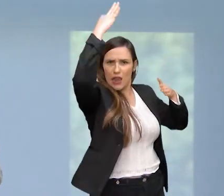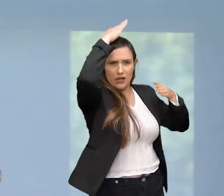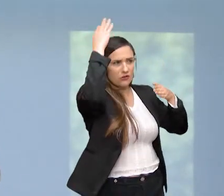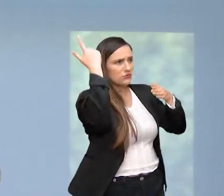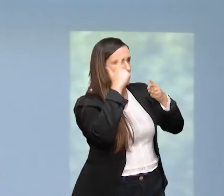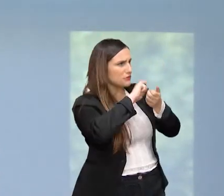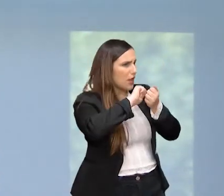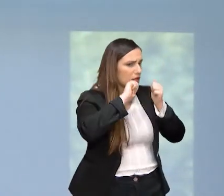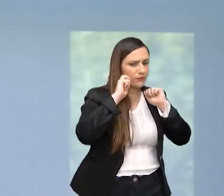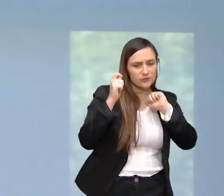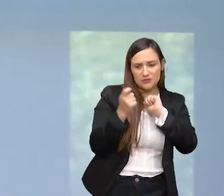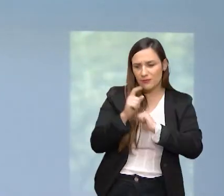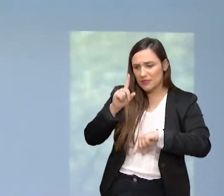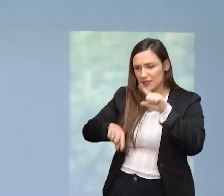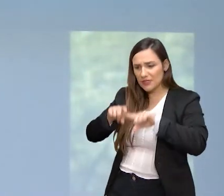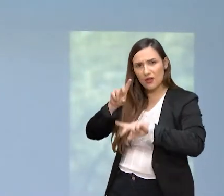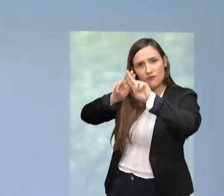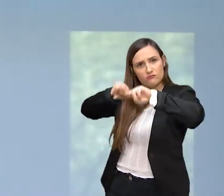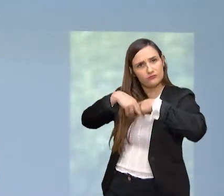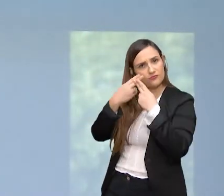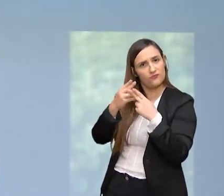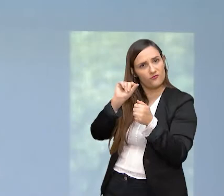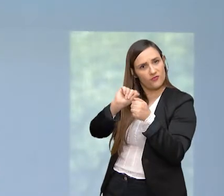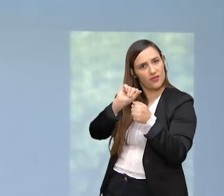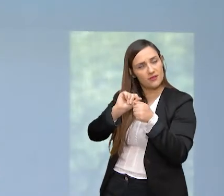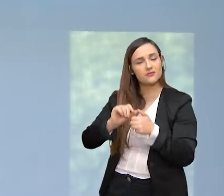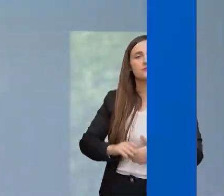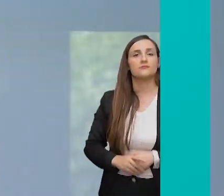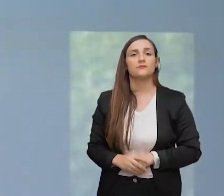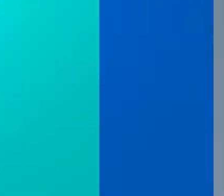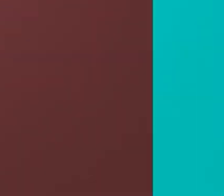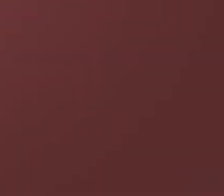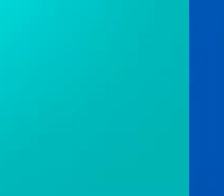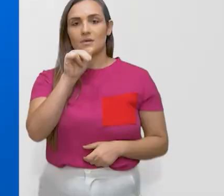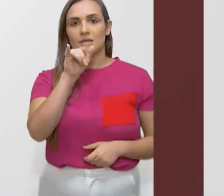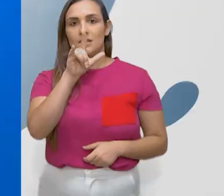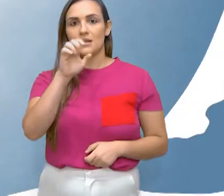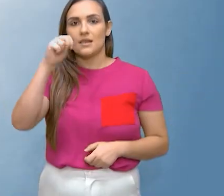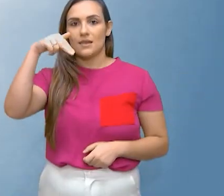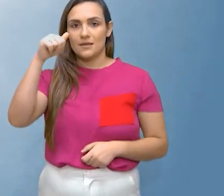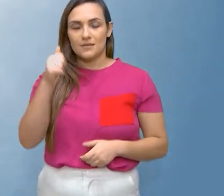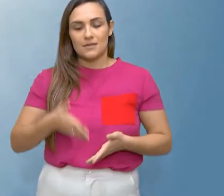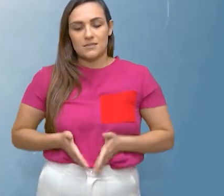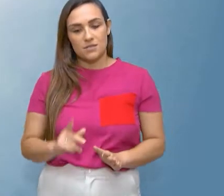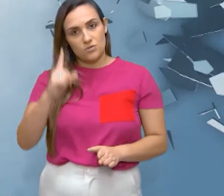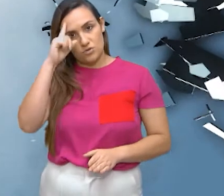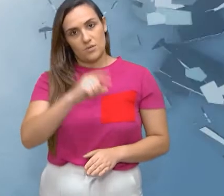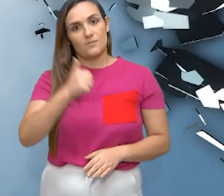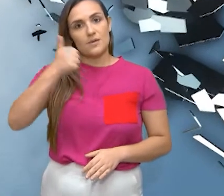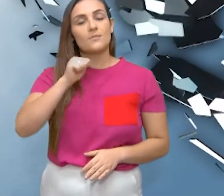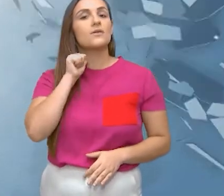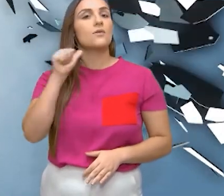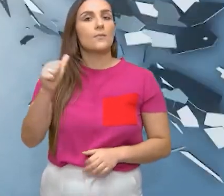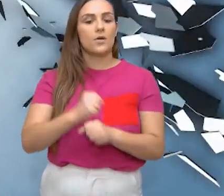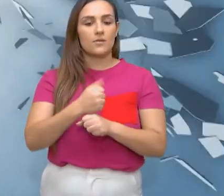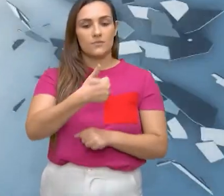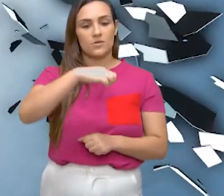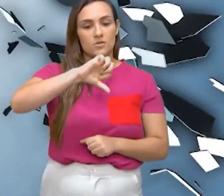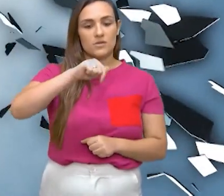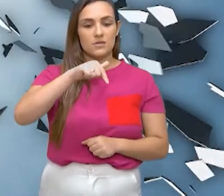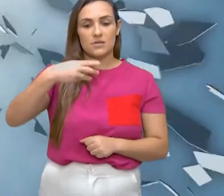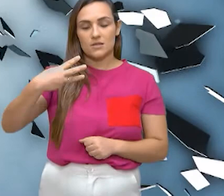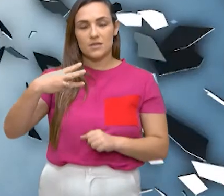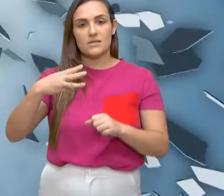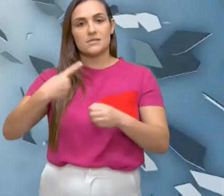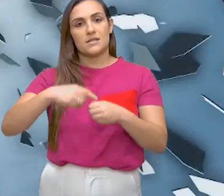seu talento para dar forma a qualquer material reciclável. Marilena da Silva Grolli nasceu em 1º de abril